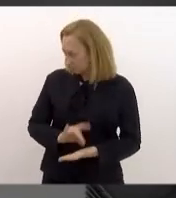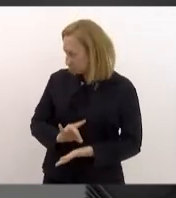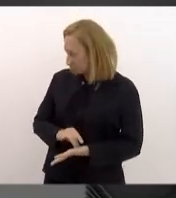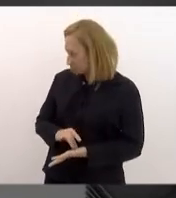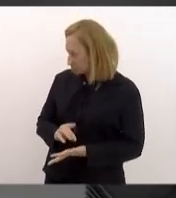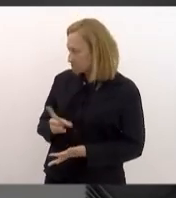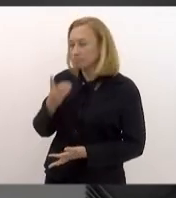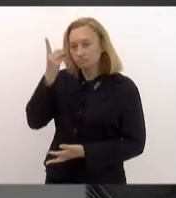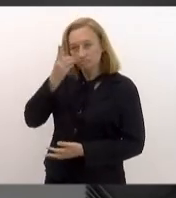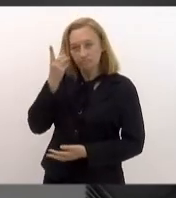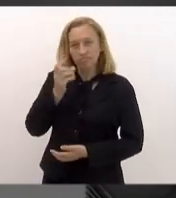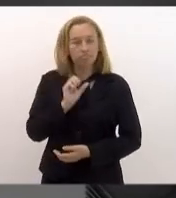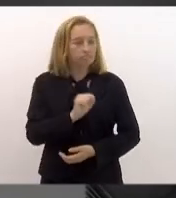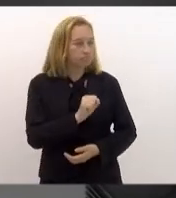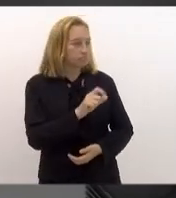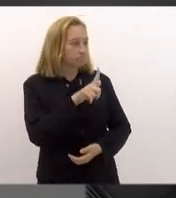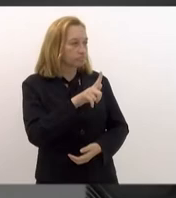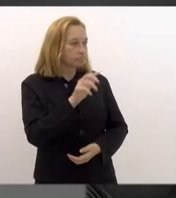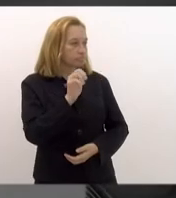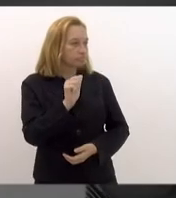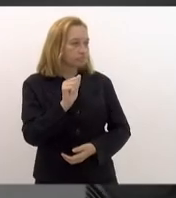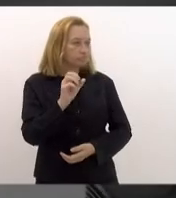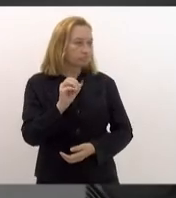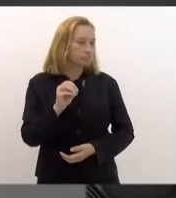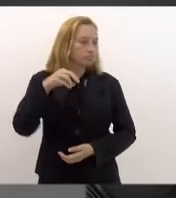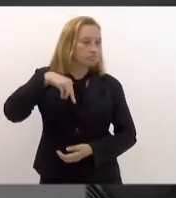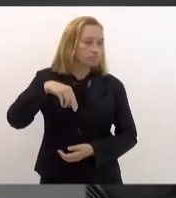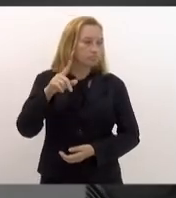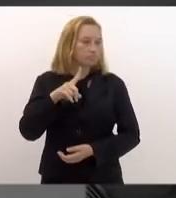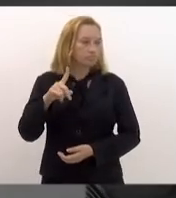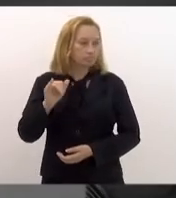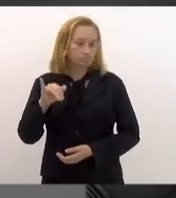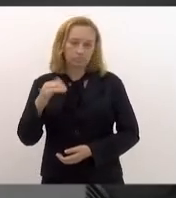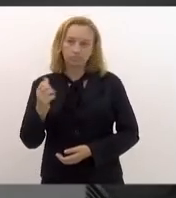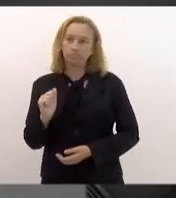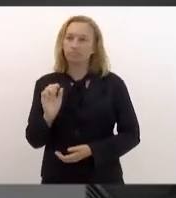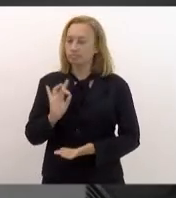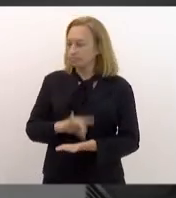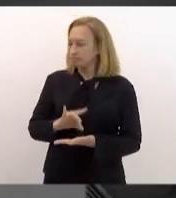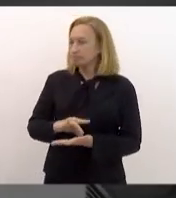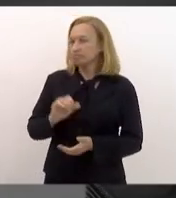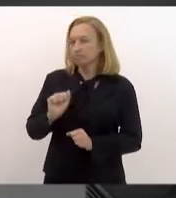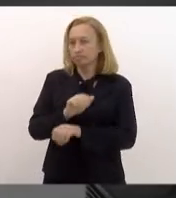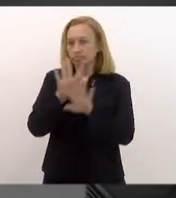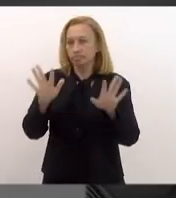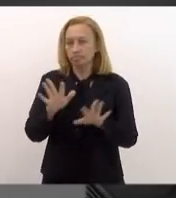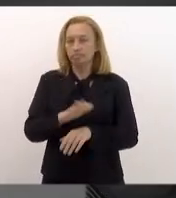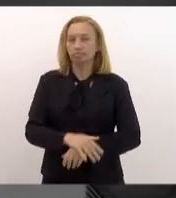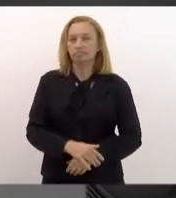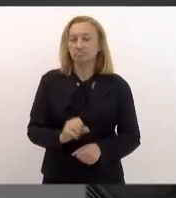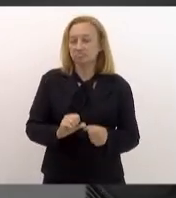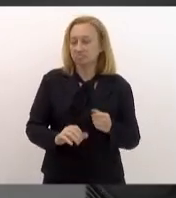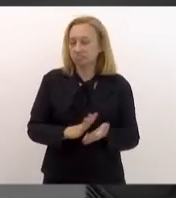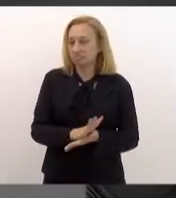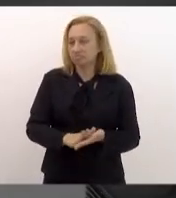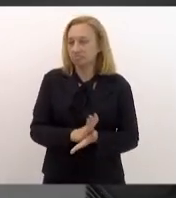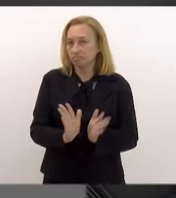deputado? Gonzaguinha. Gonzaguinha, é verdade. Então, fica muito claro isso. Então, se nós não fizermos nada